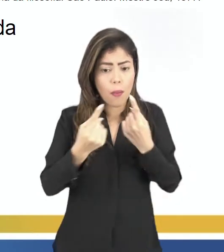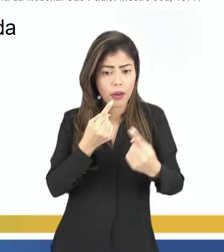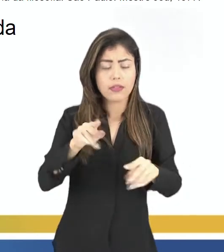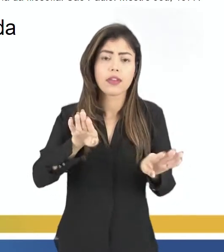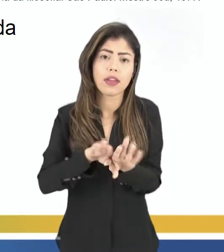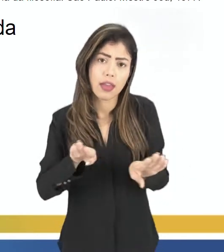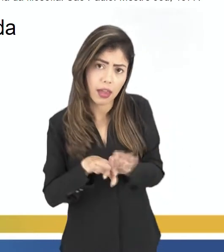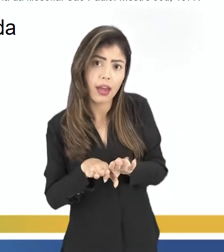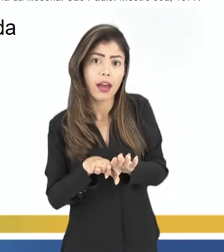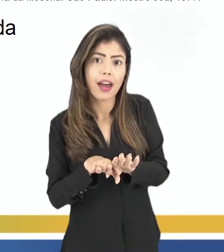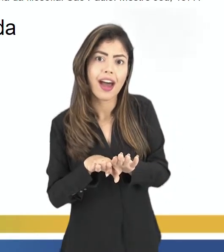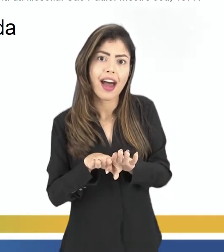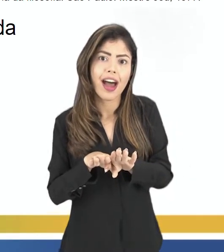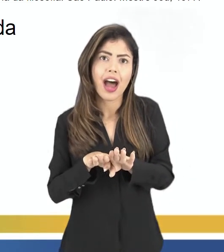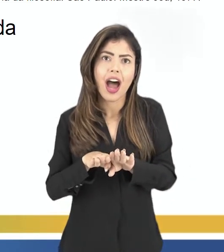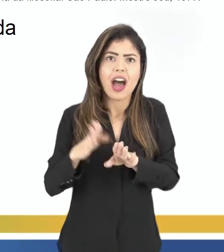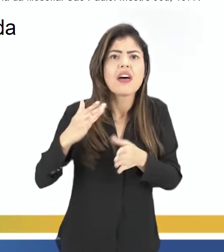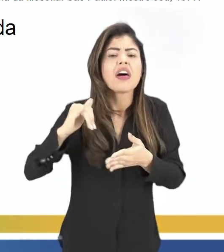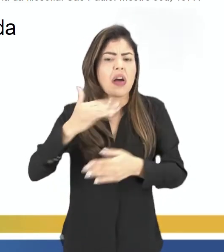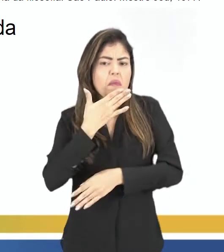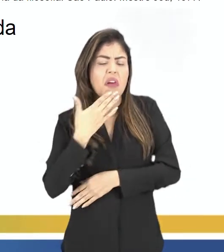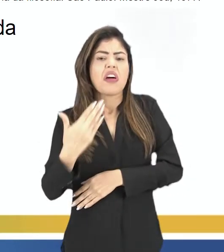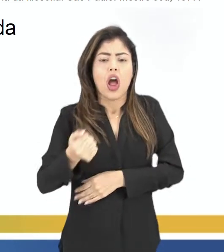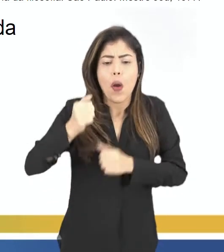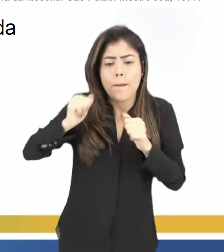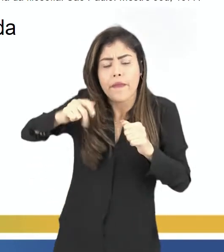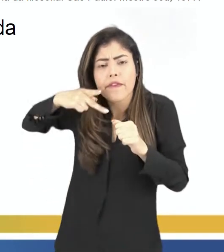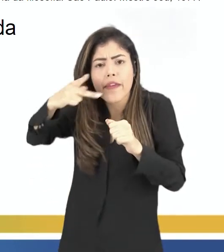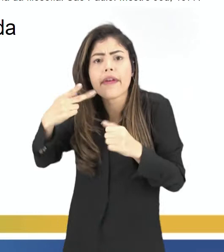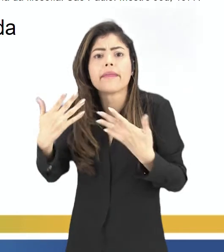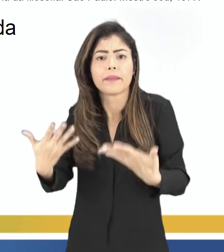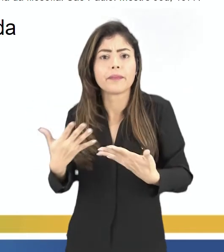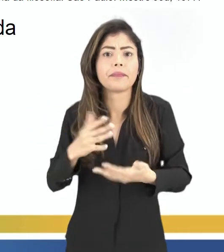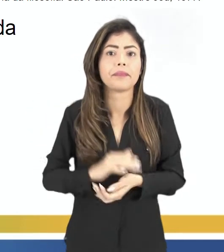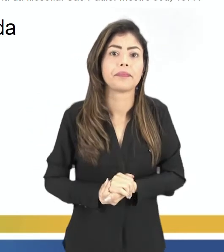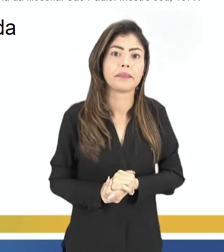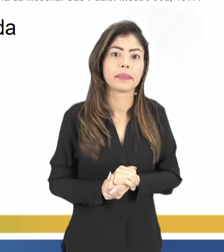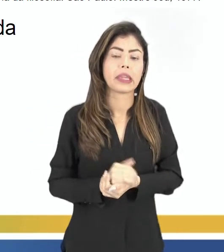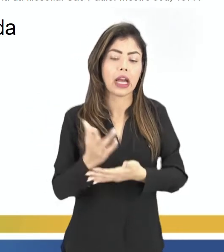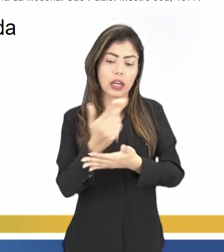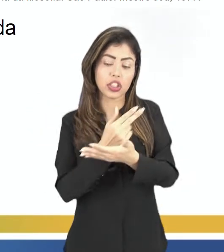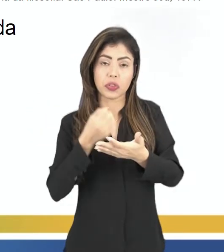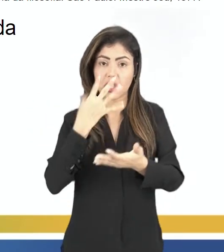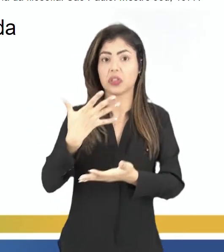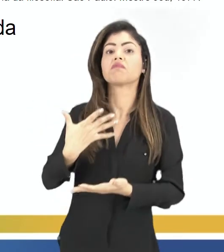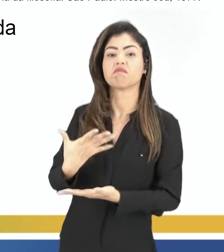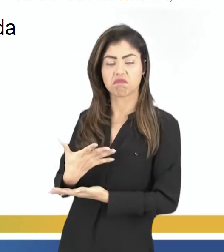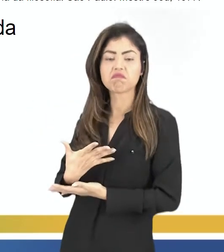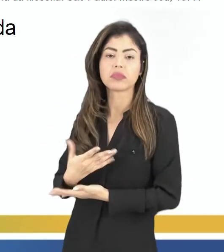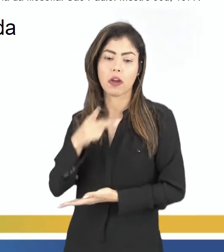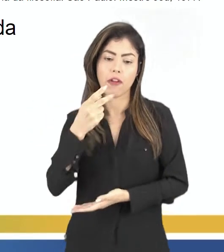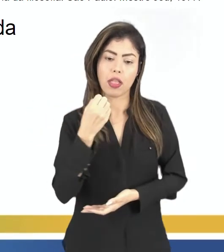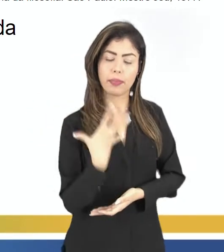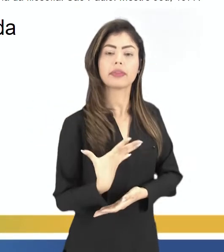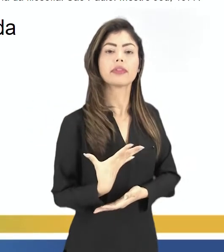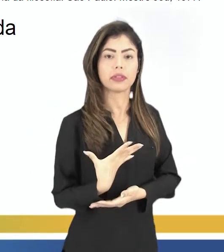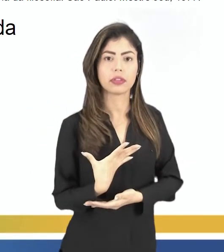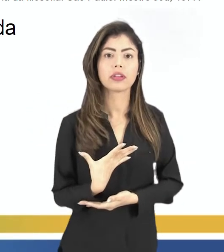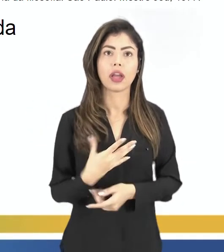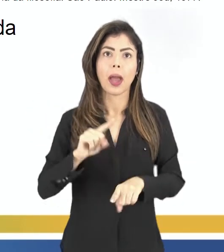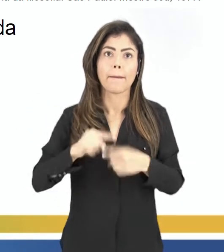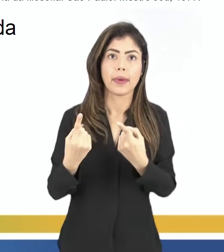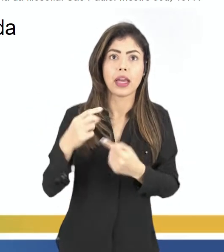porque eles valorizavam muito a retórica, ou seja, eu posso falar a arte de falar bem. Então eu falo bem, mas